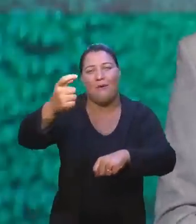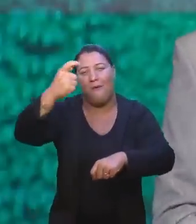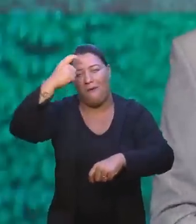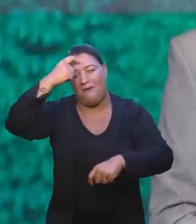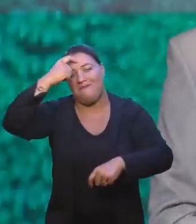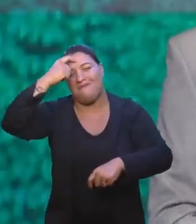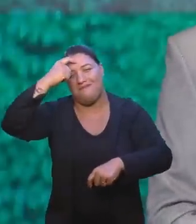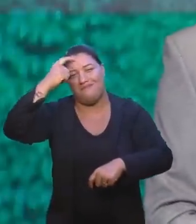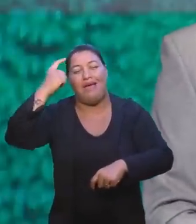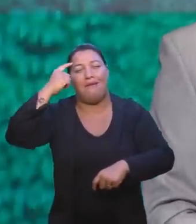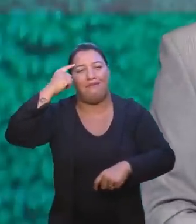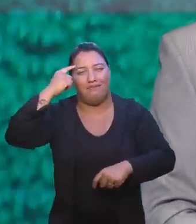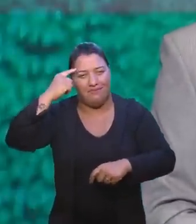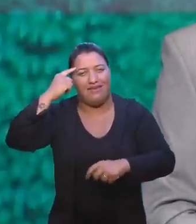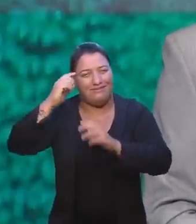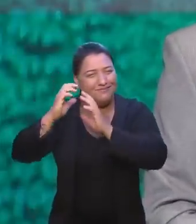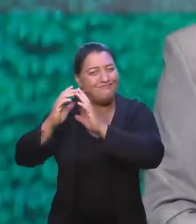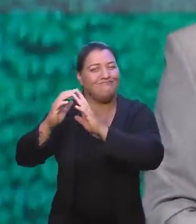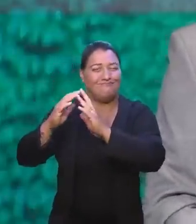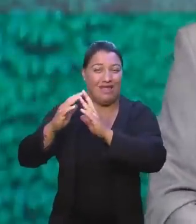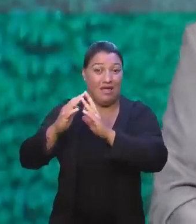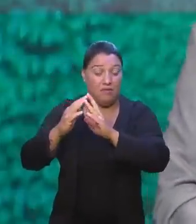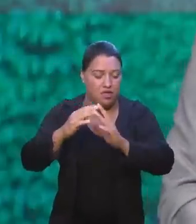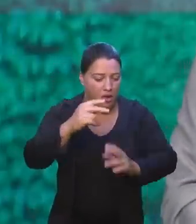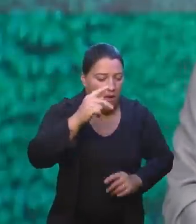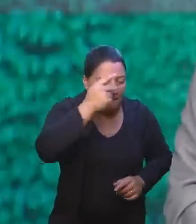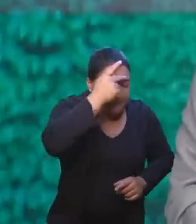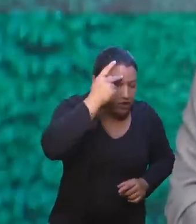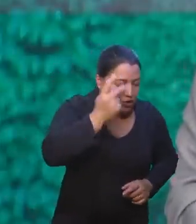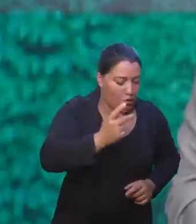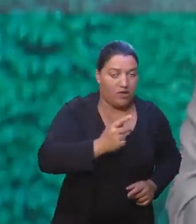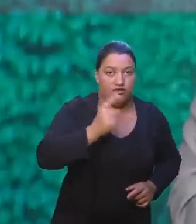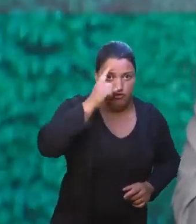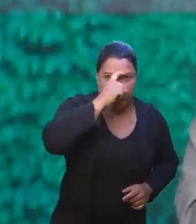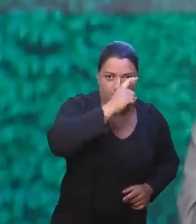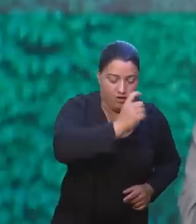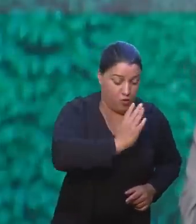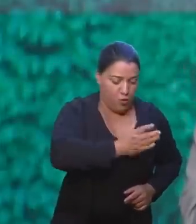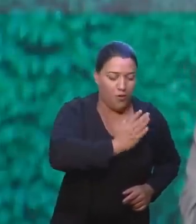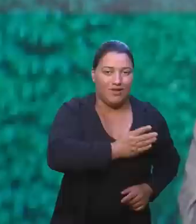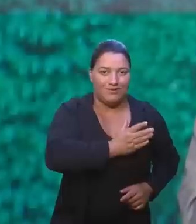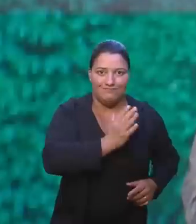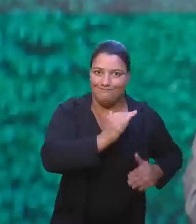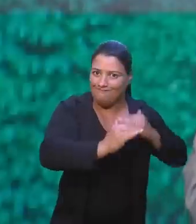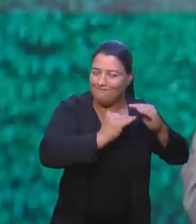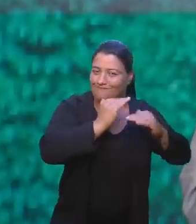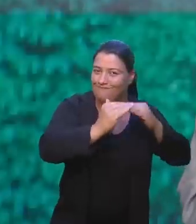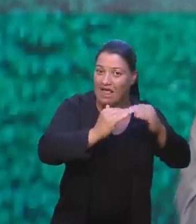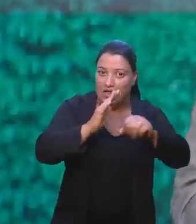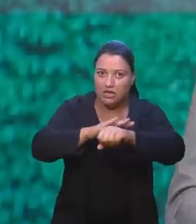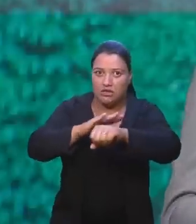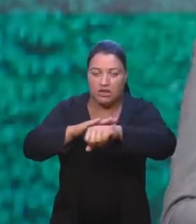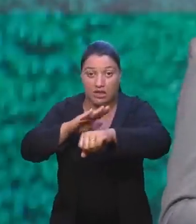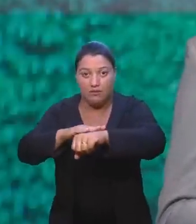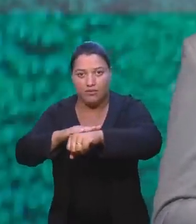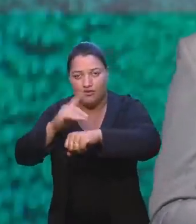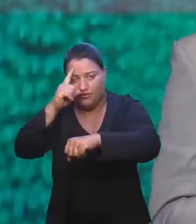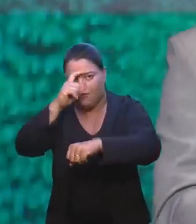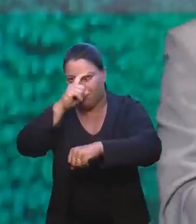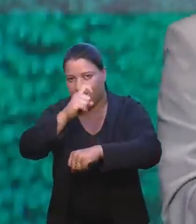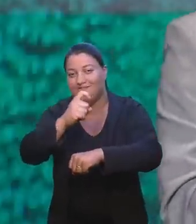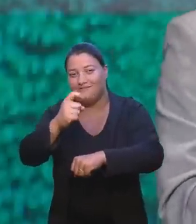pessoas difíceis, o coração, tempos difíceis, o espírito. Então, estamos vivendo este